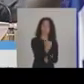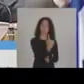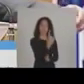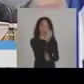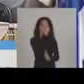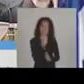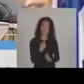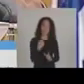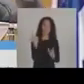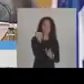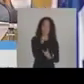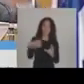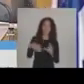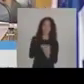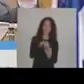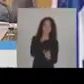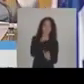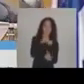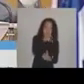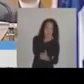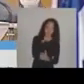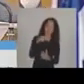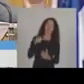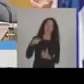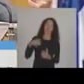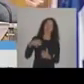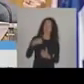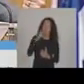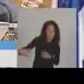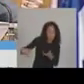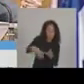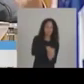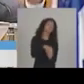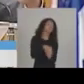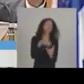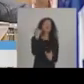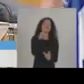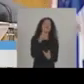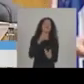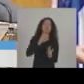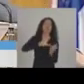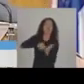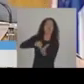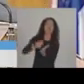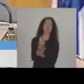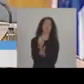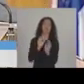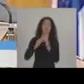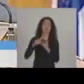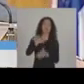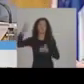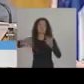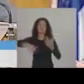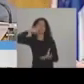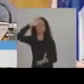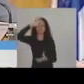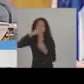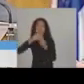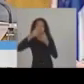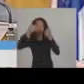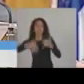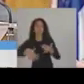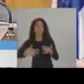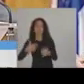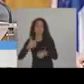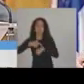colocar mulher colocar filho todo mundo para roubar o dinheiro da Saúde o povo na terra dele conheço esse malandro